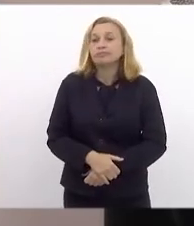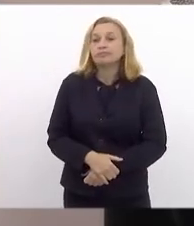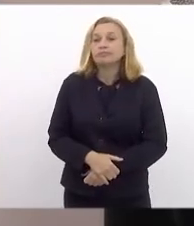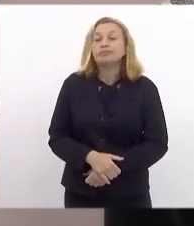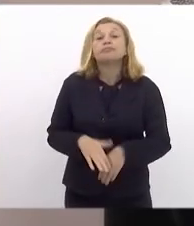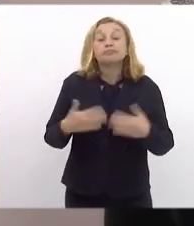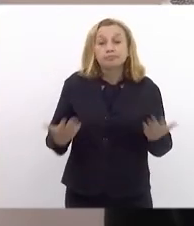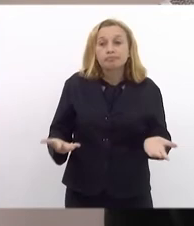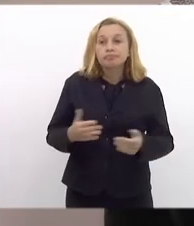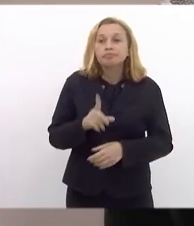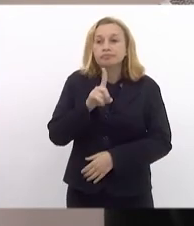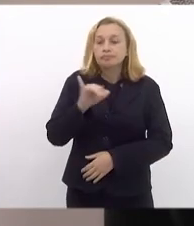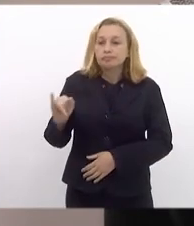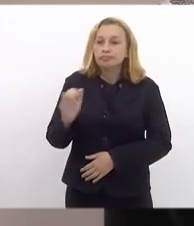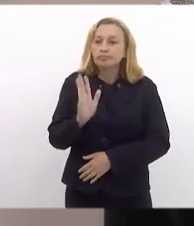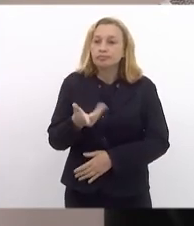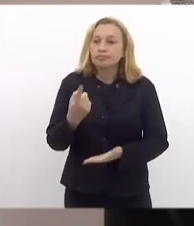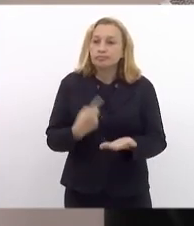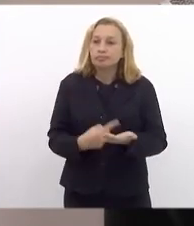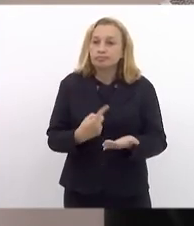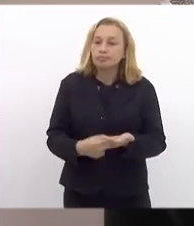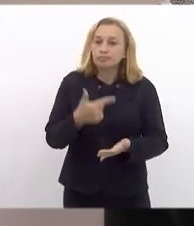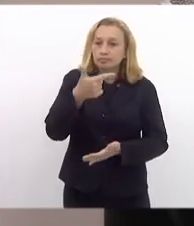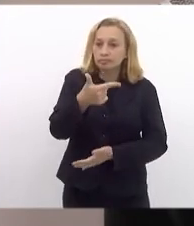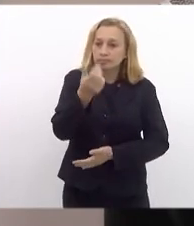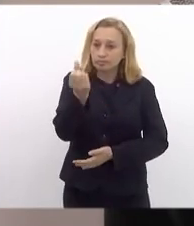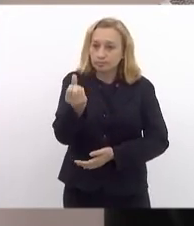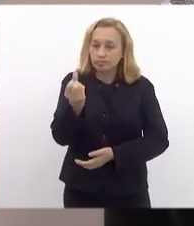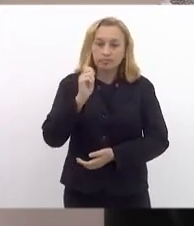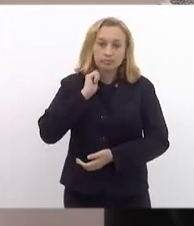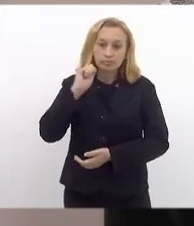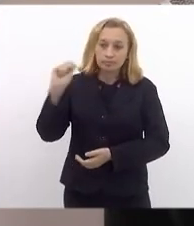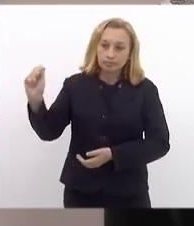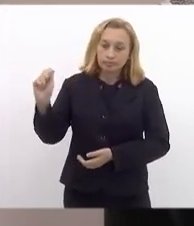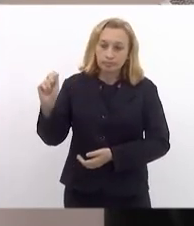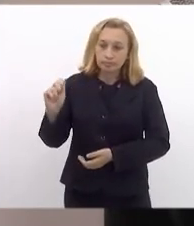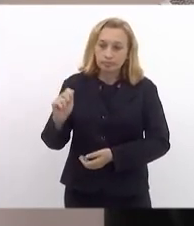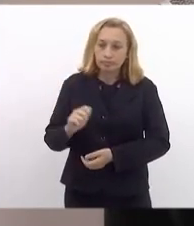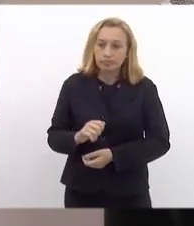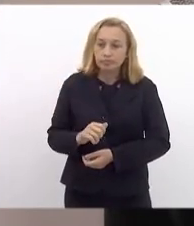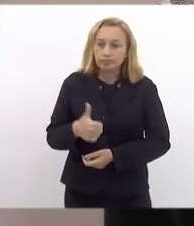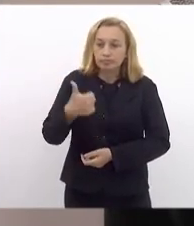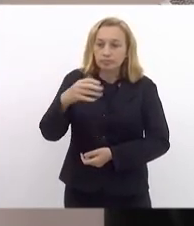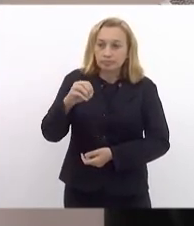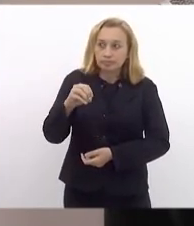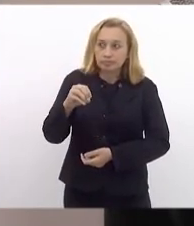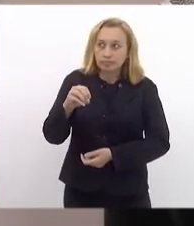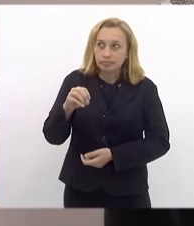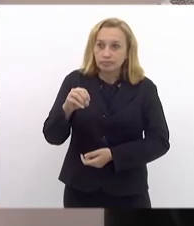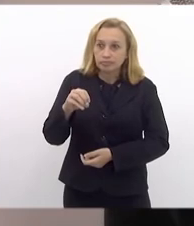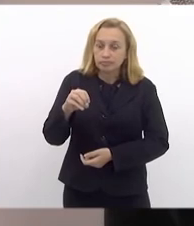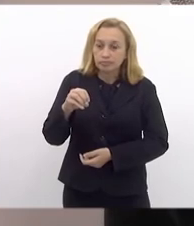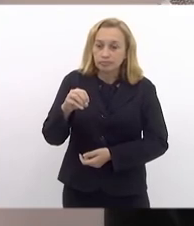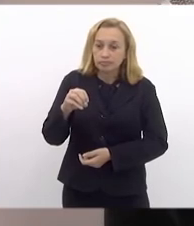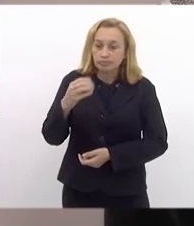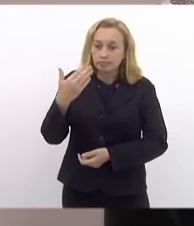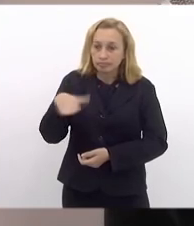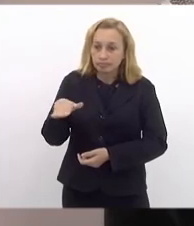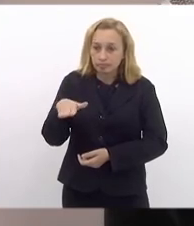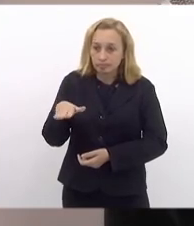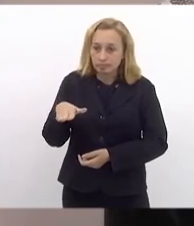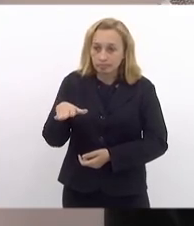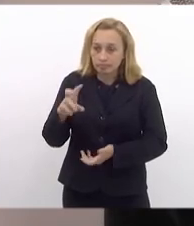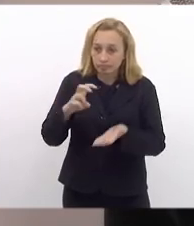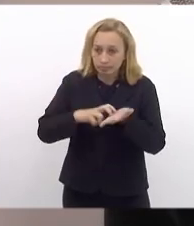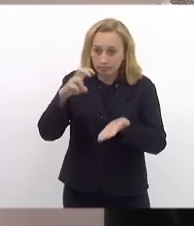então fica para o dia já marcado vinte e seis de Abril as dez e trinta